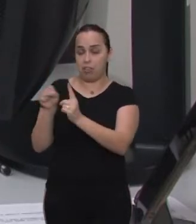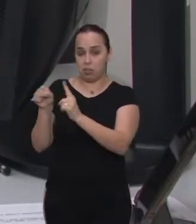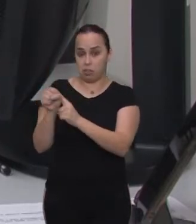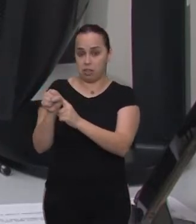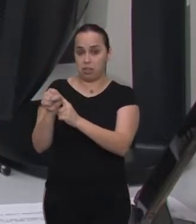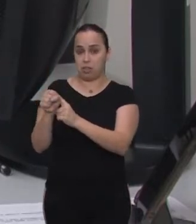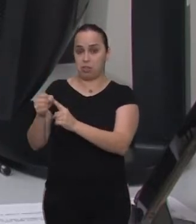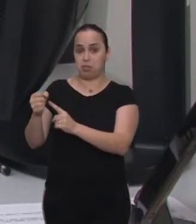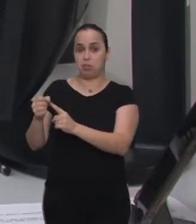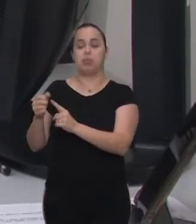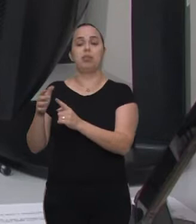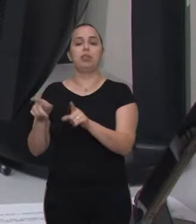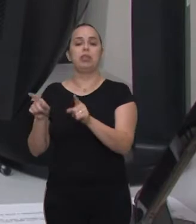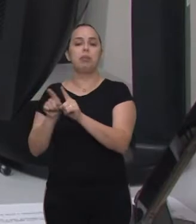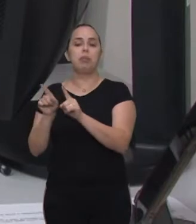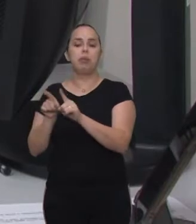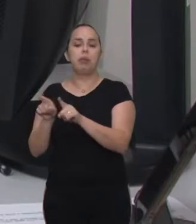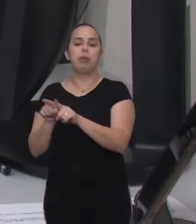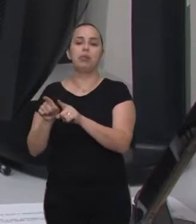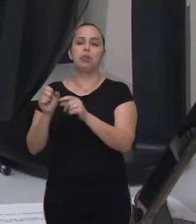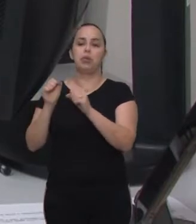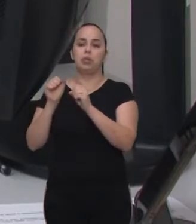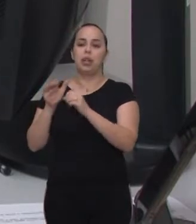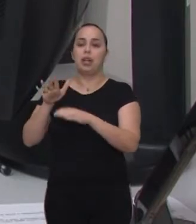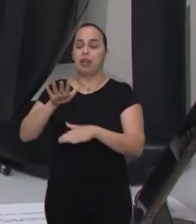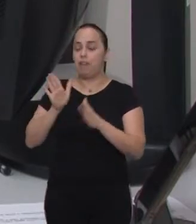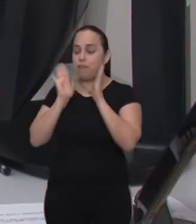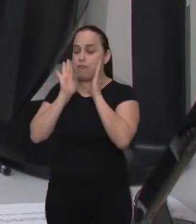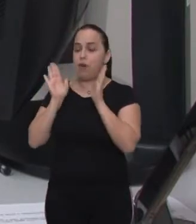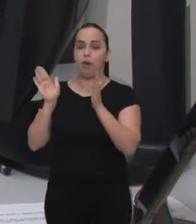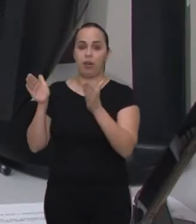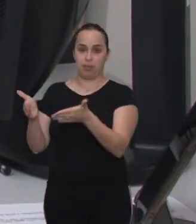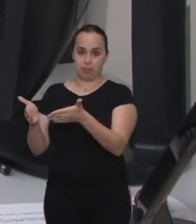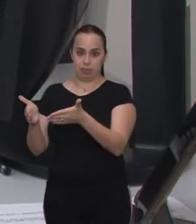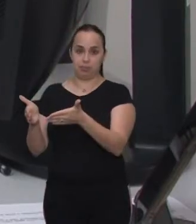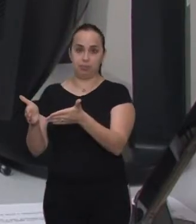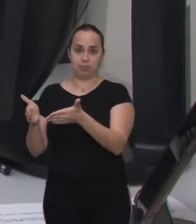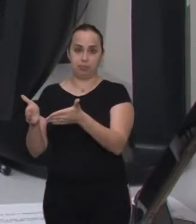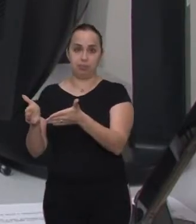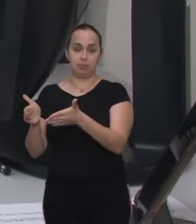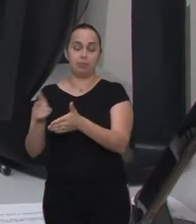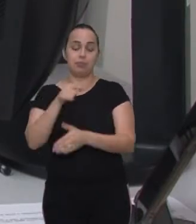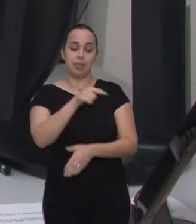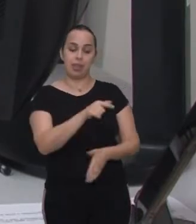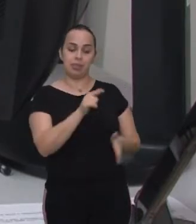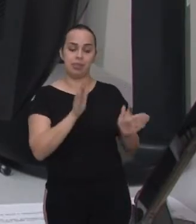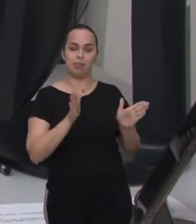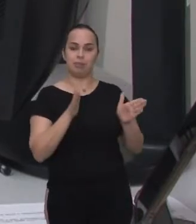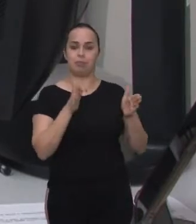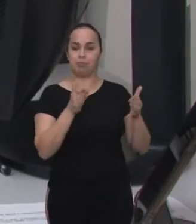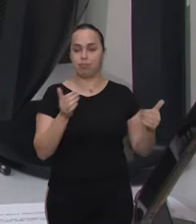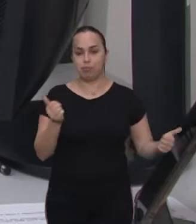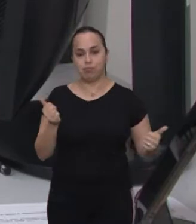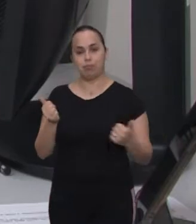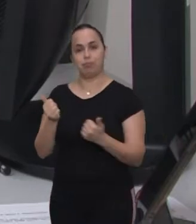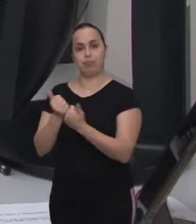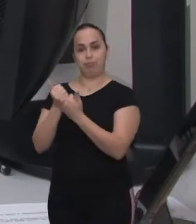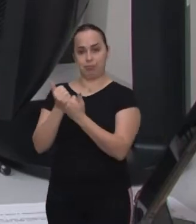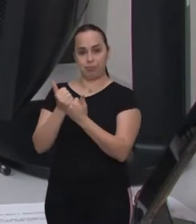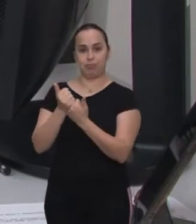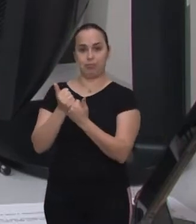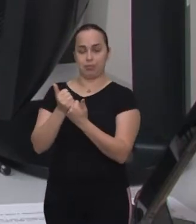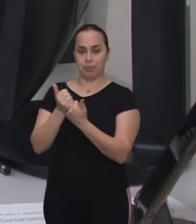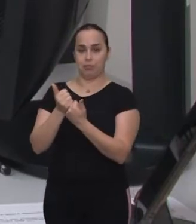para ouvir as demandas os assessores dos vereadores serão mais disponíveis para essa atividade na medida em que haverão